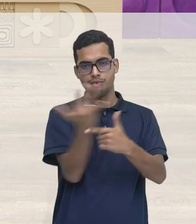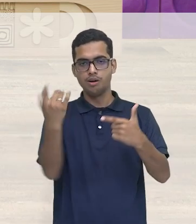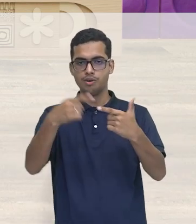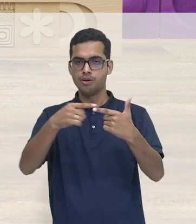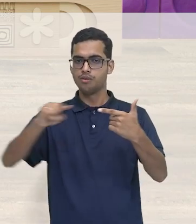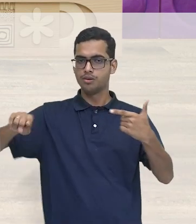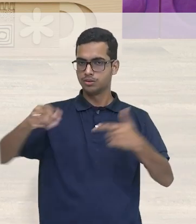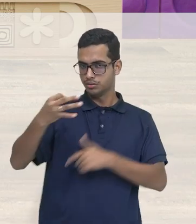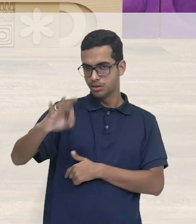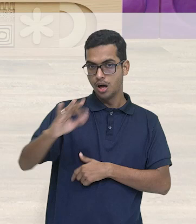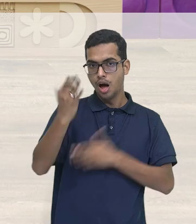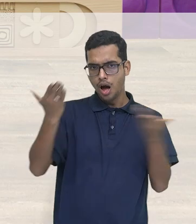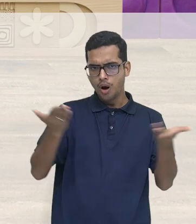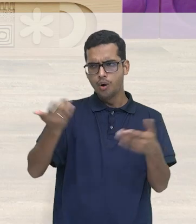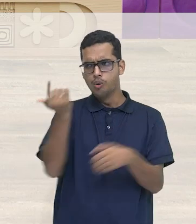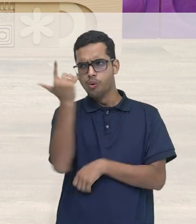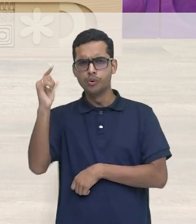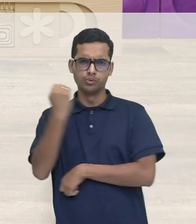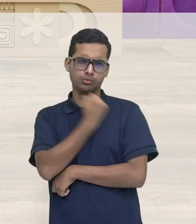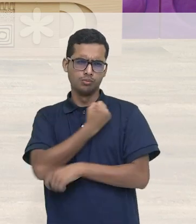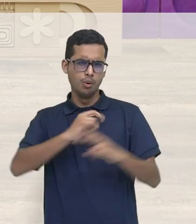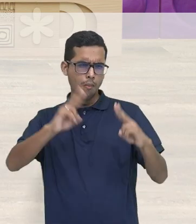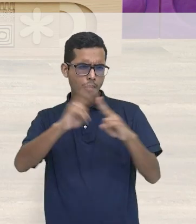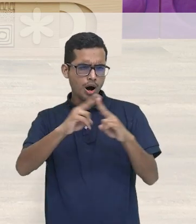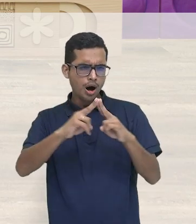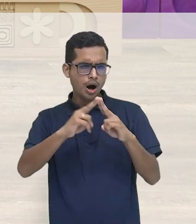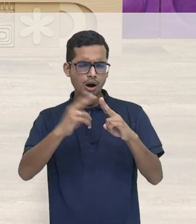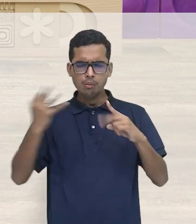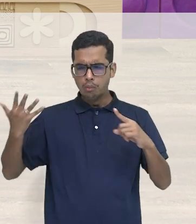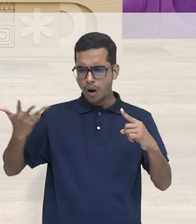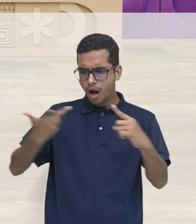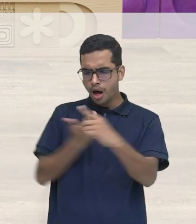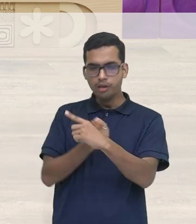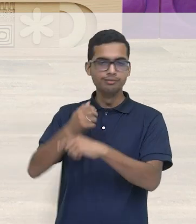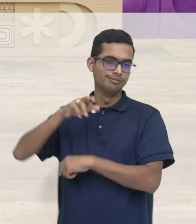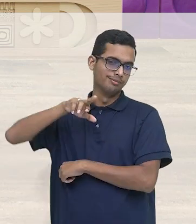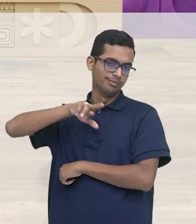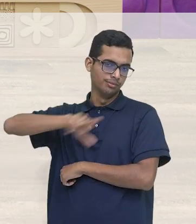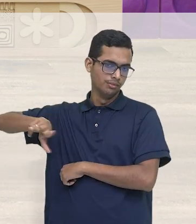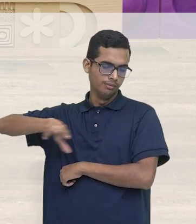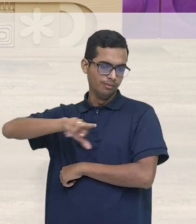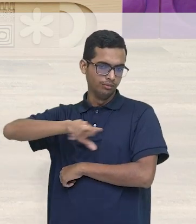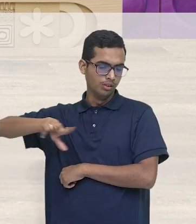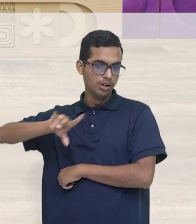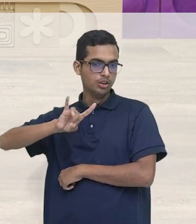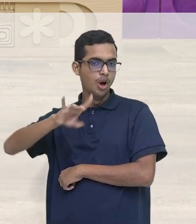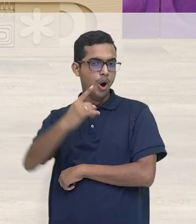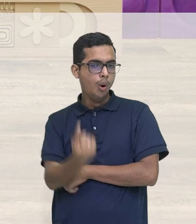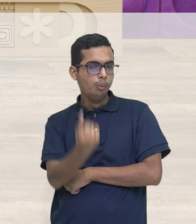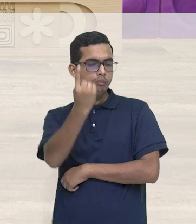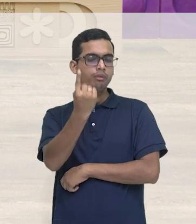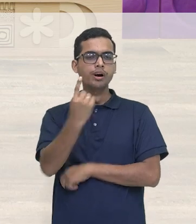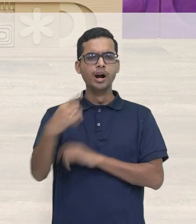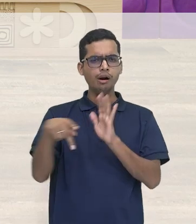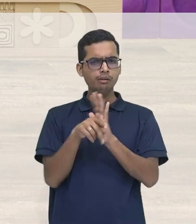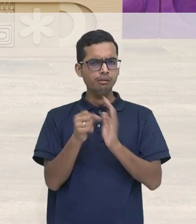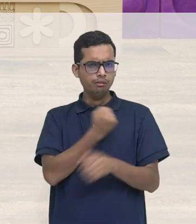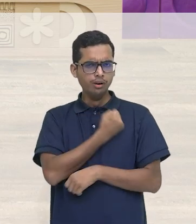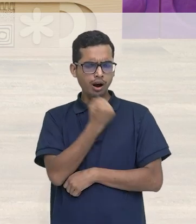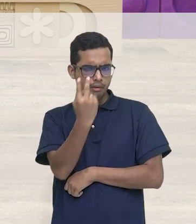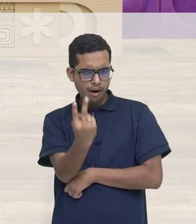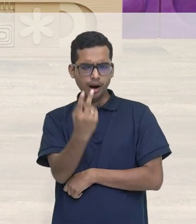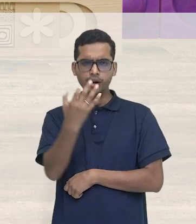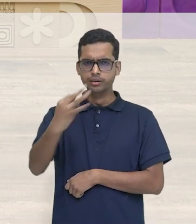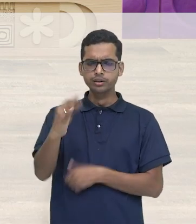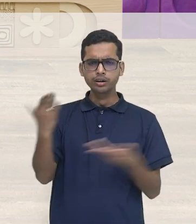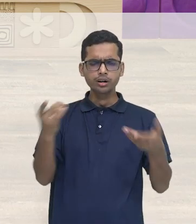vê que a gente consegue determinar aí pelos múltiplos, e excluindo eles, quais são os demais